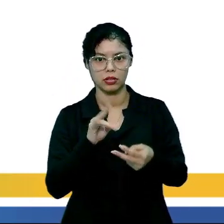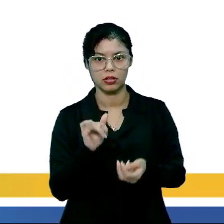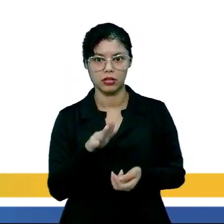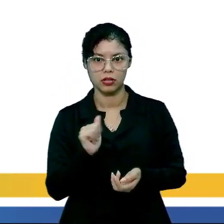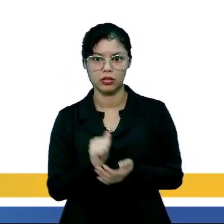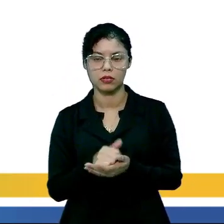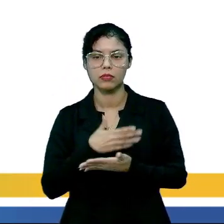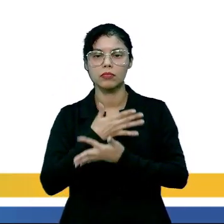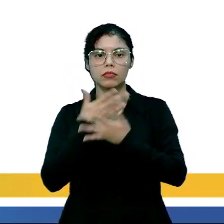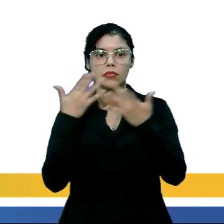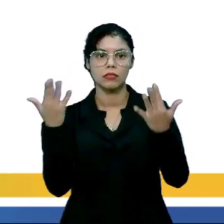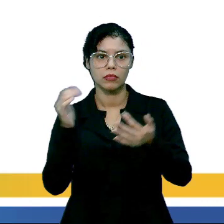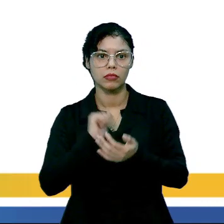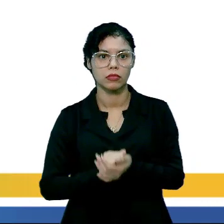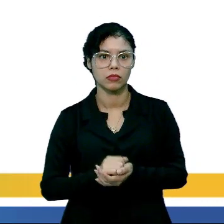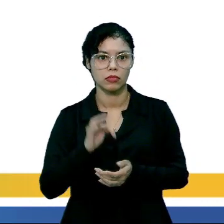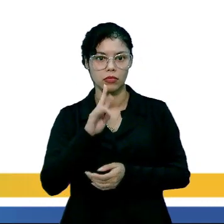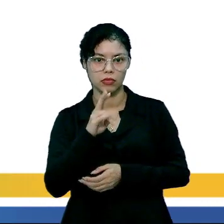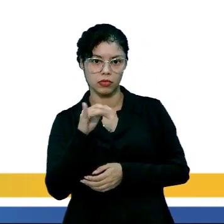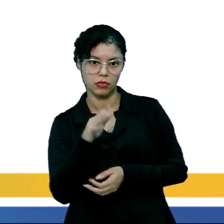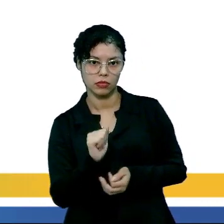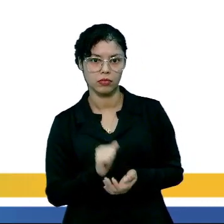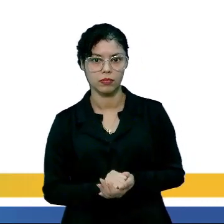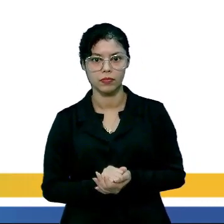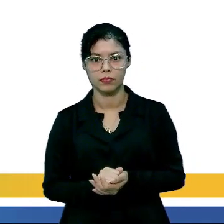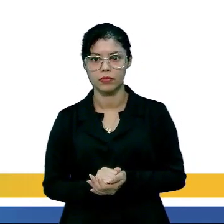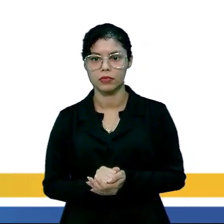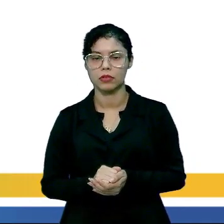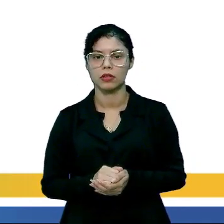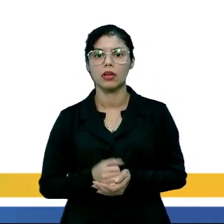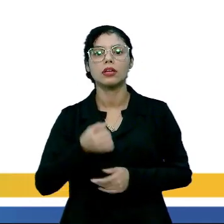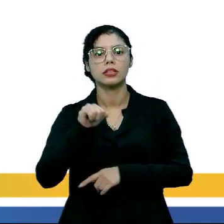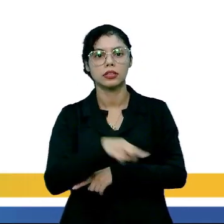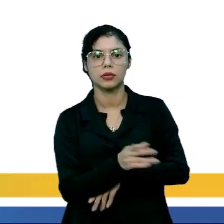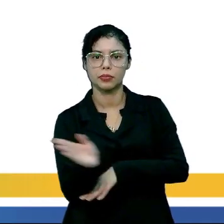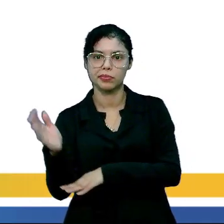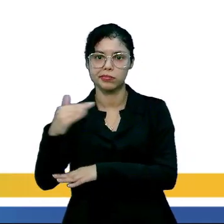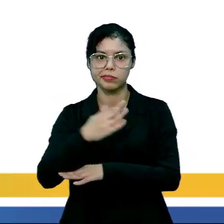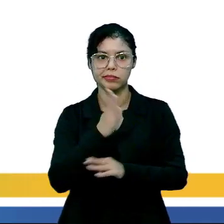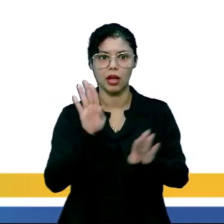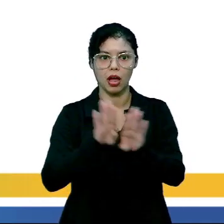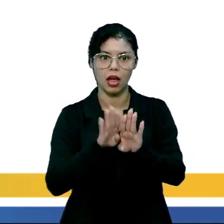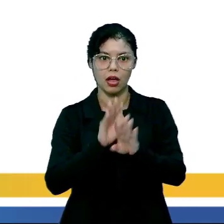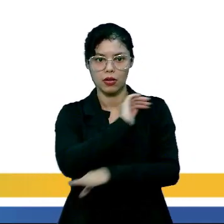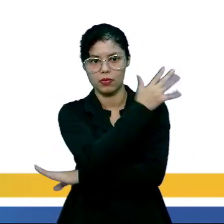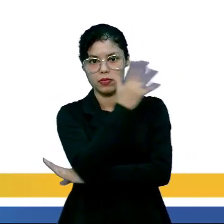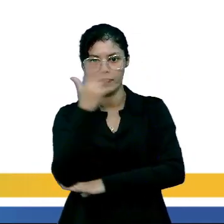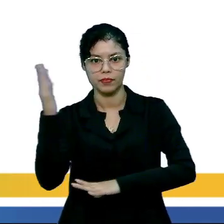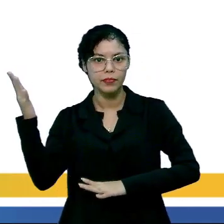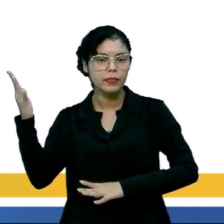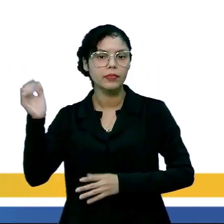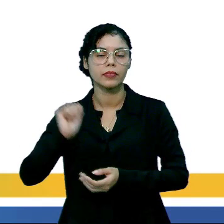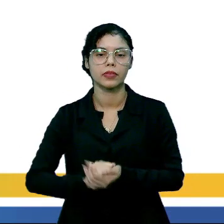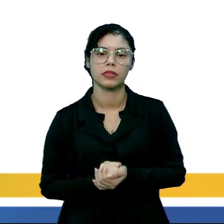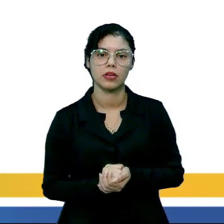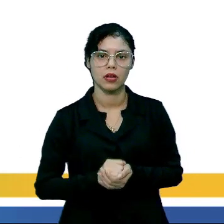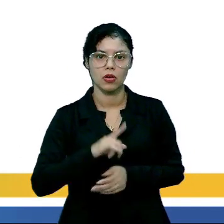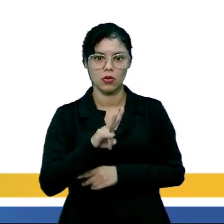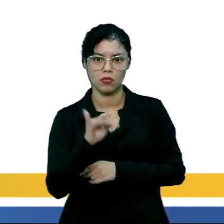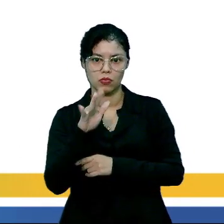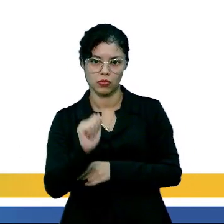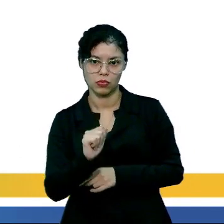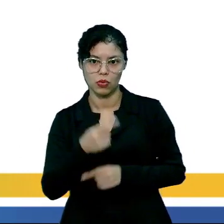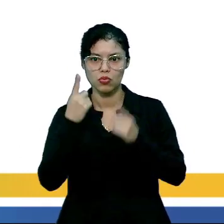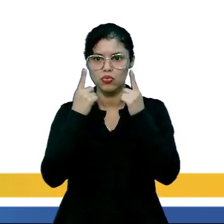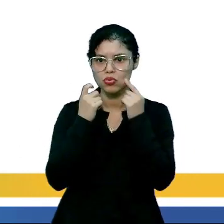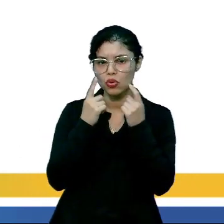lúbricos gemidos e suspiros soltos em torrente, a correrem, serpenteando como cobras numa floresta